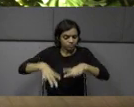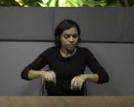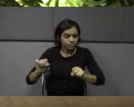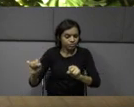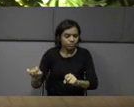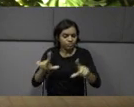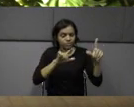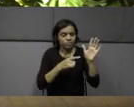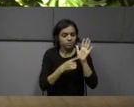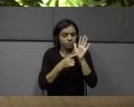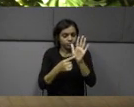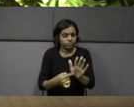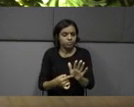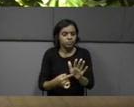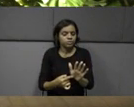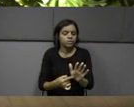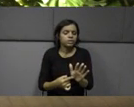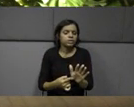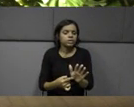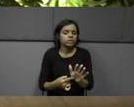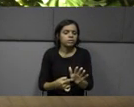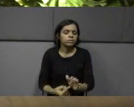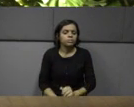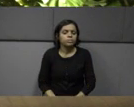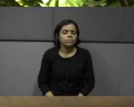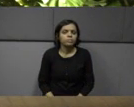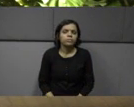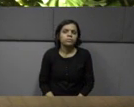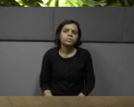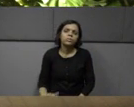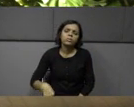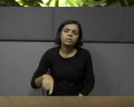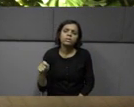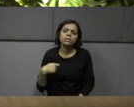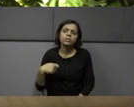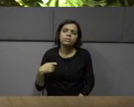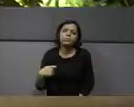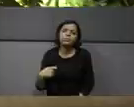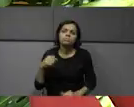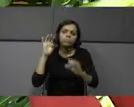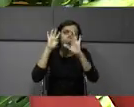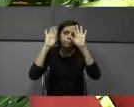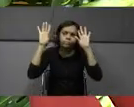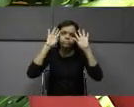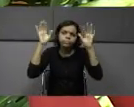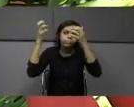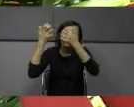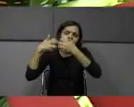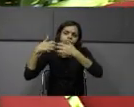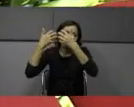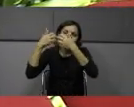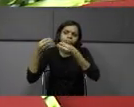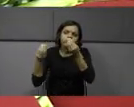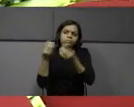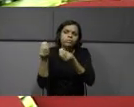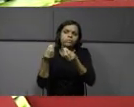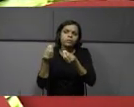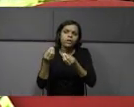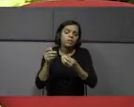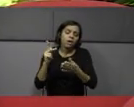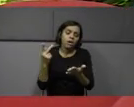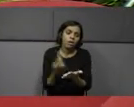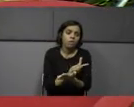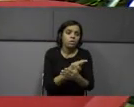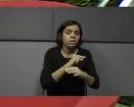dá um pouco o que a gente onde a gente pode chegar pegando exemplos que acontecem em outras